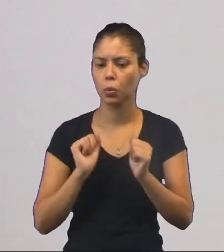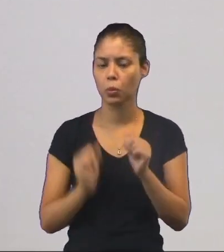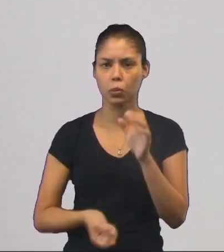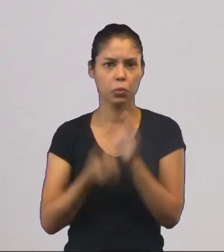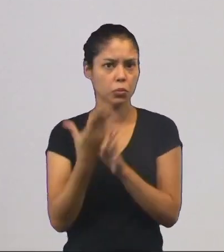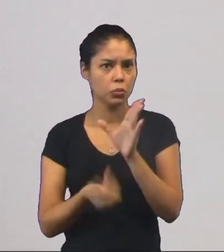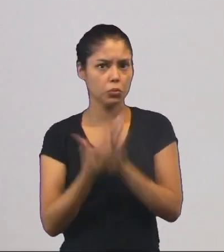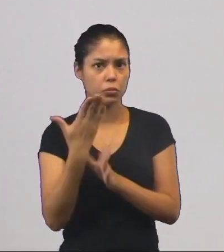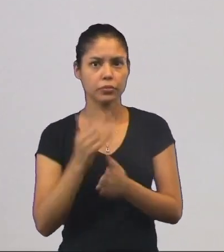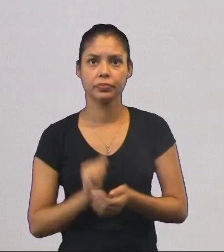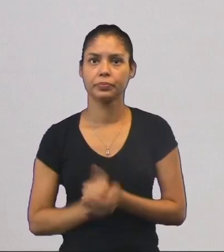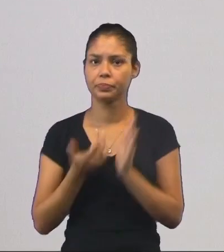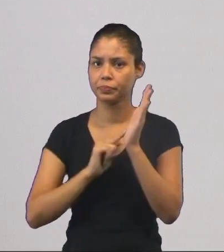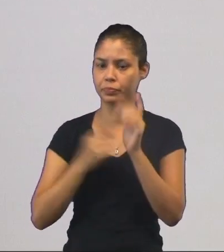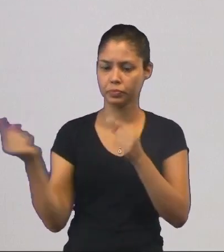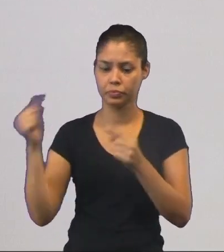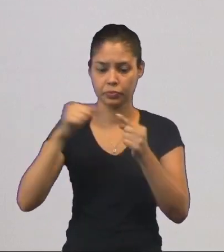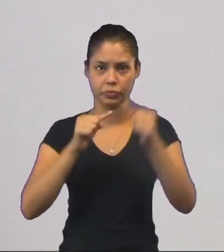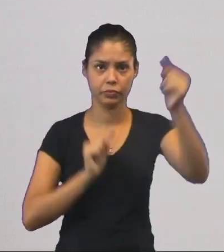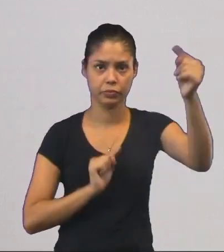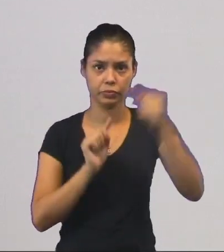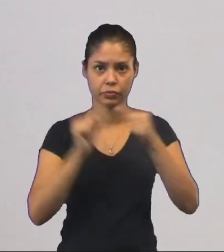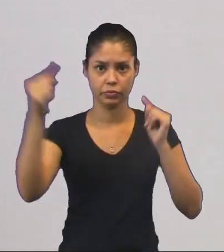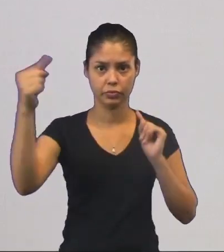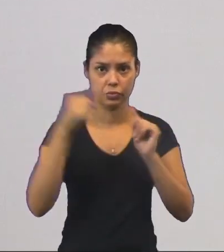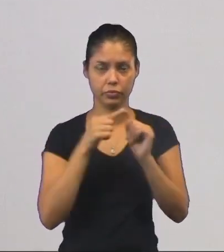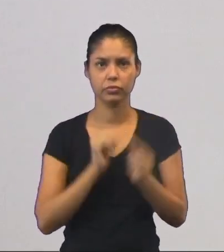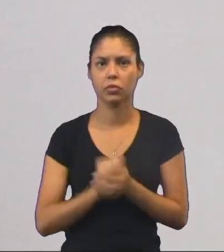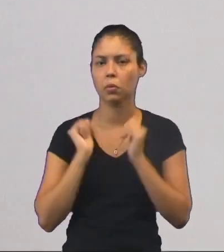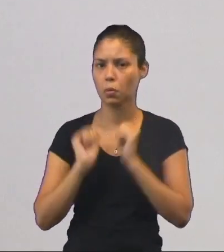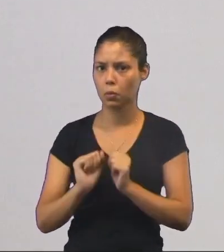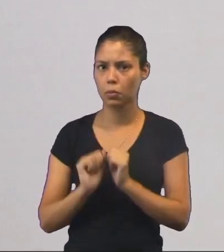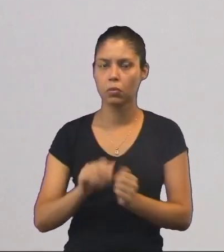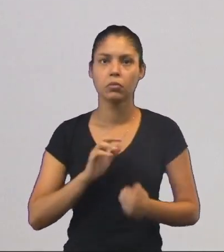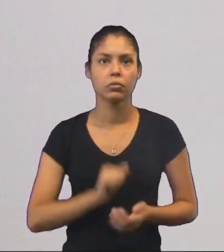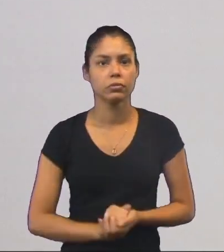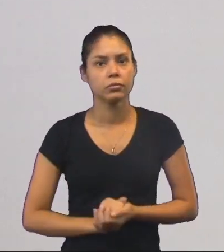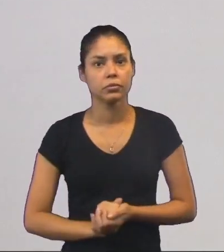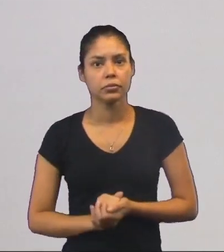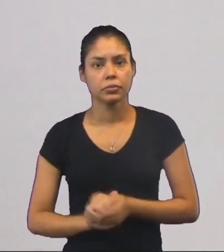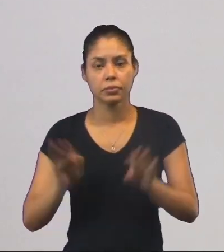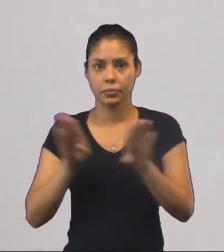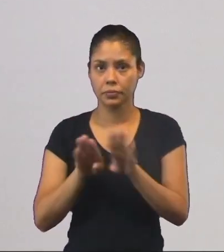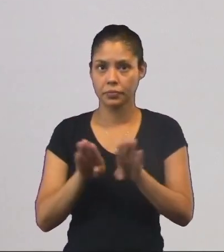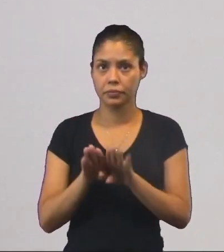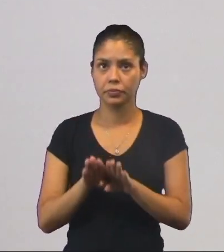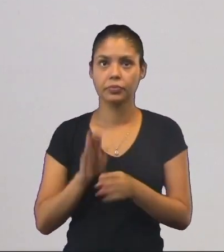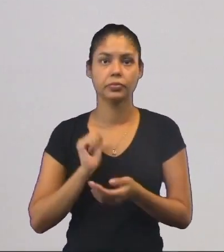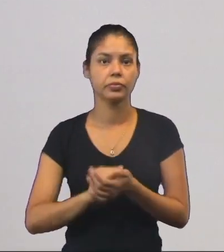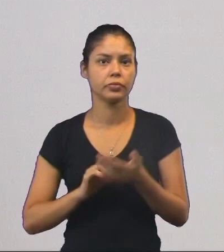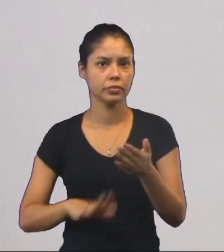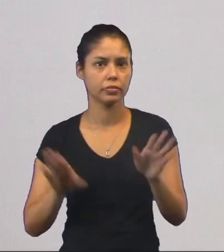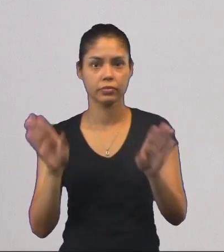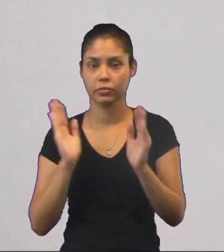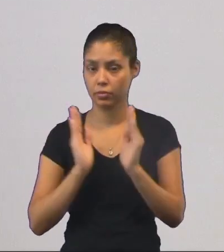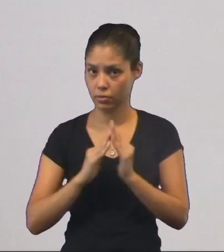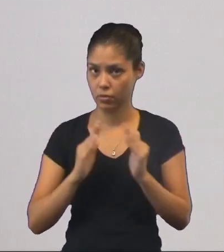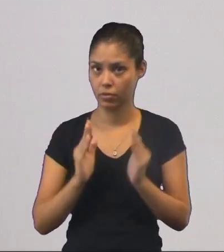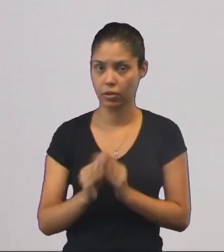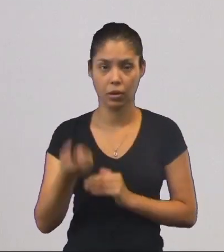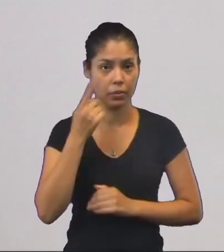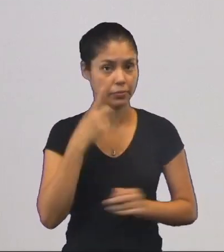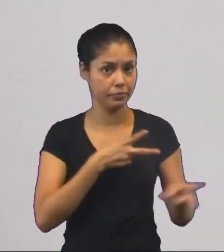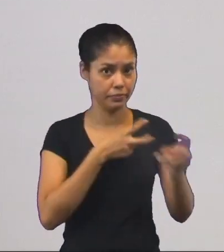com esses pontos ligando um ao outro, tá bom? Esse aí é um dever de casa que você vai fazer, é observar